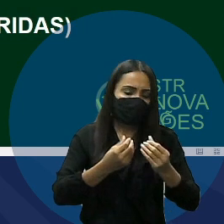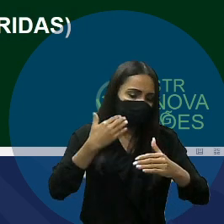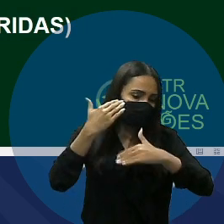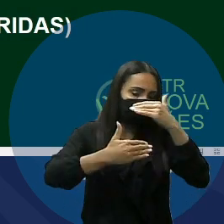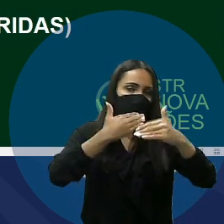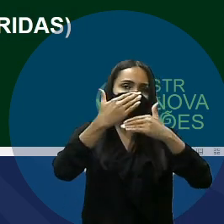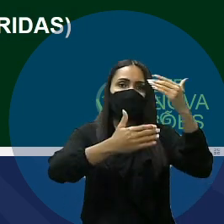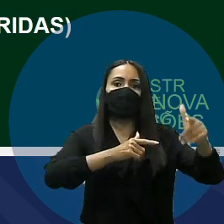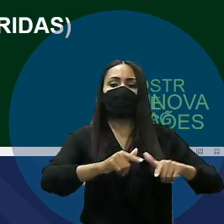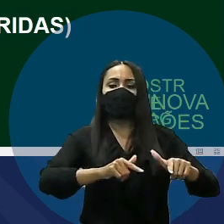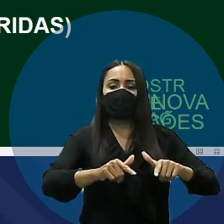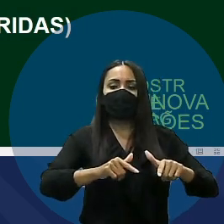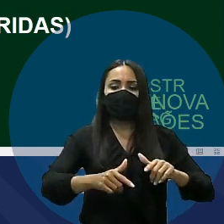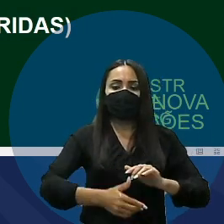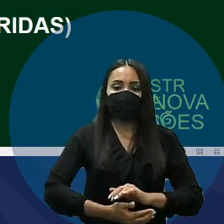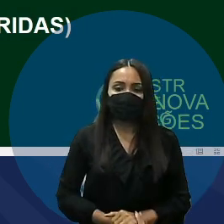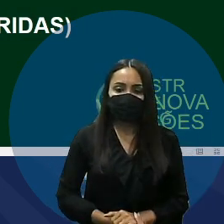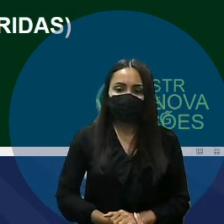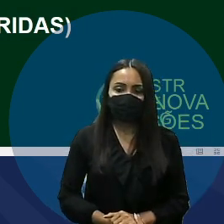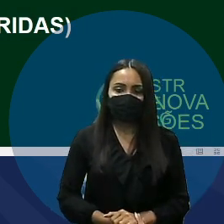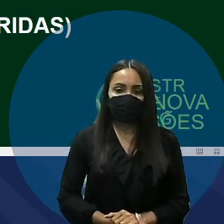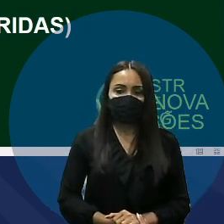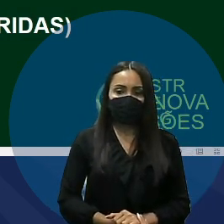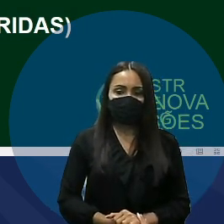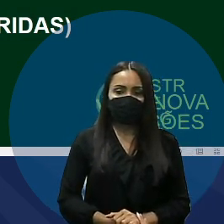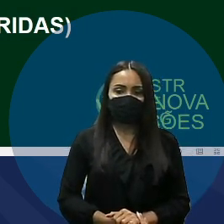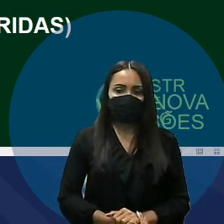trabalho. Nas nossas ações,